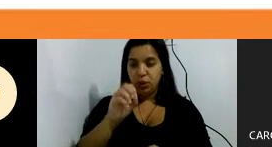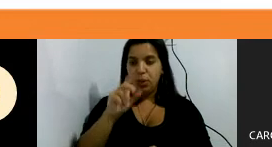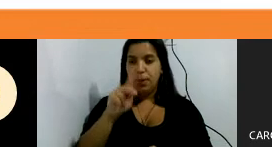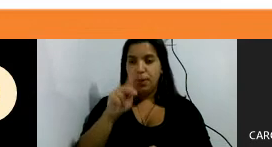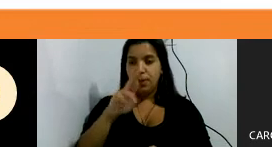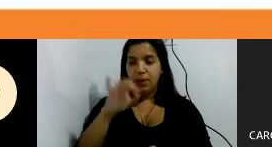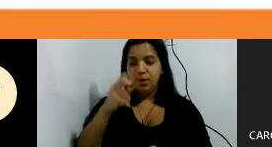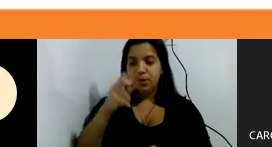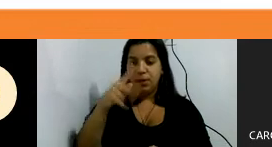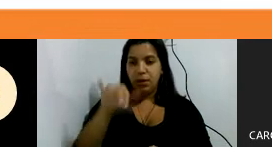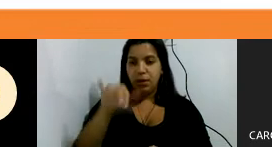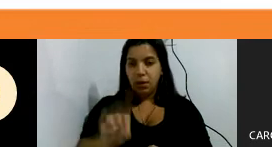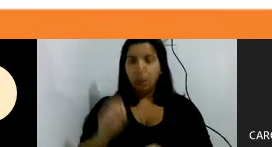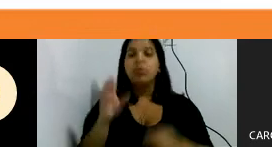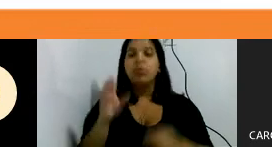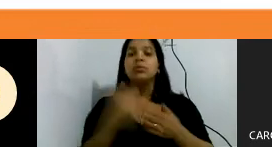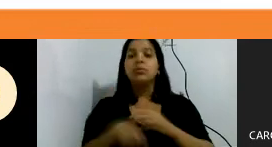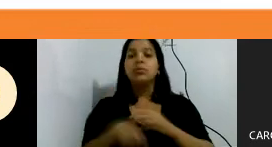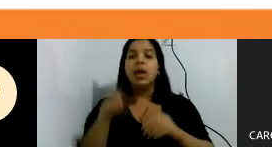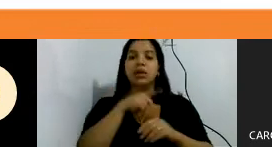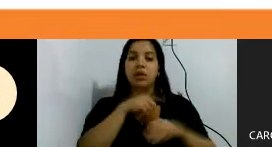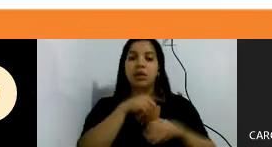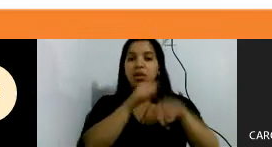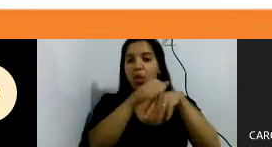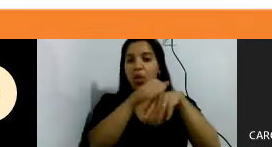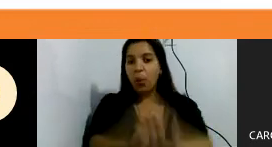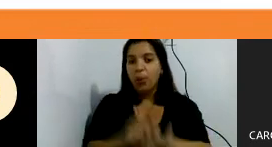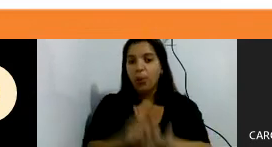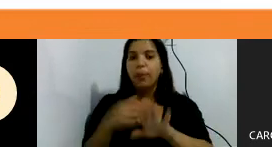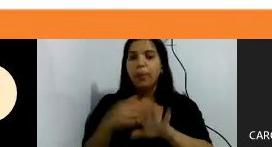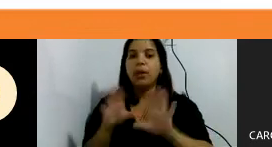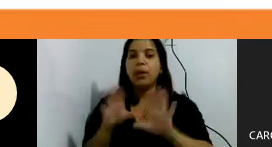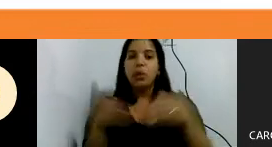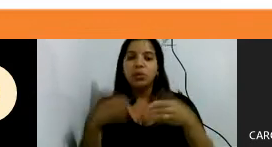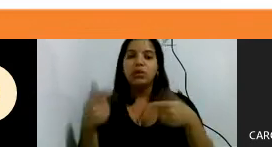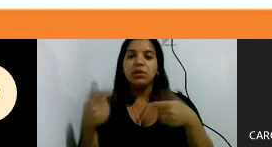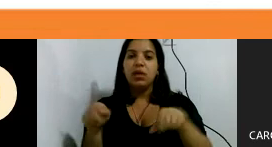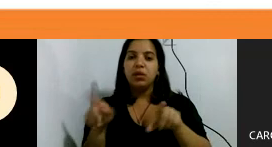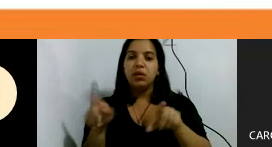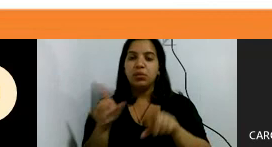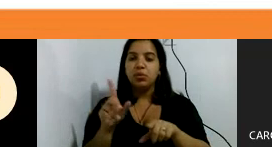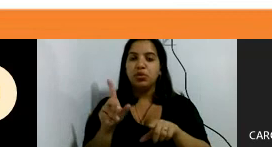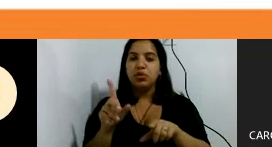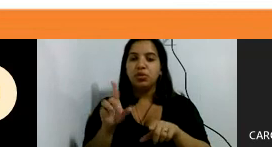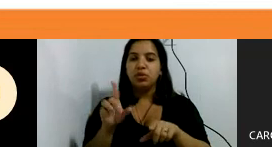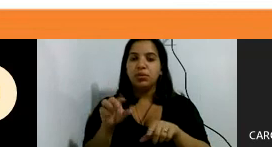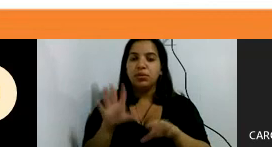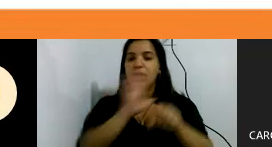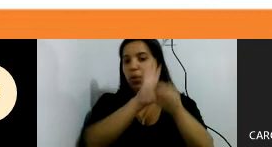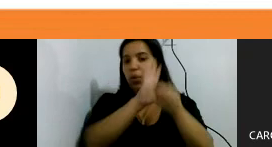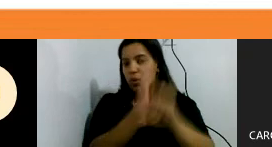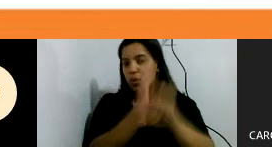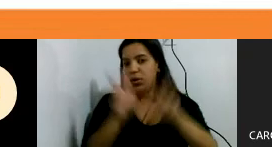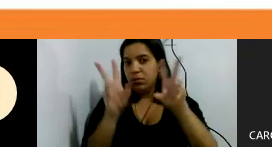bolsas de albumina, globulina e o concentrado também dos fatores da